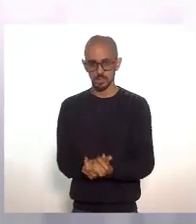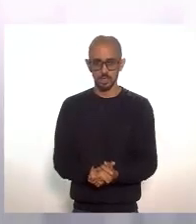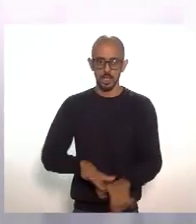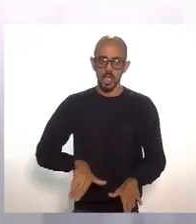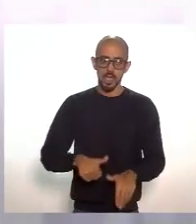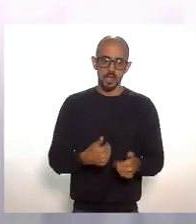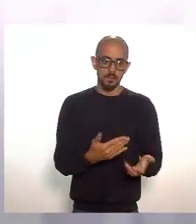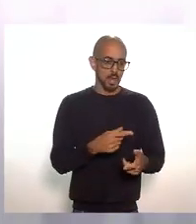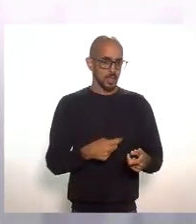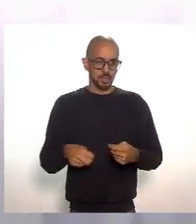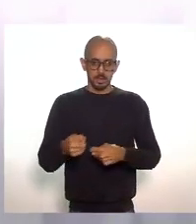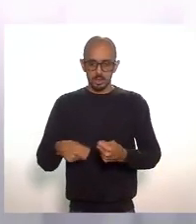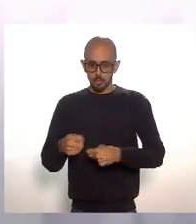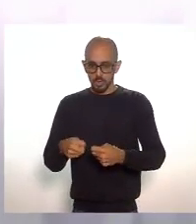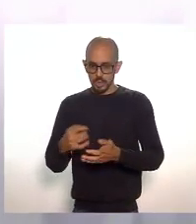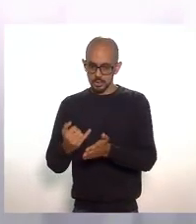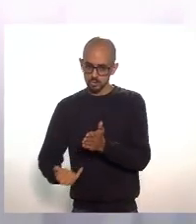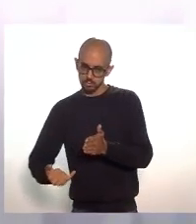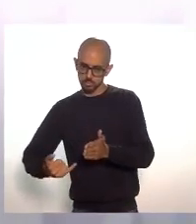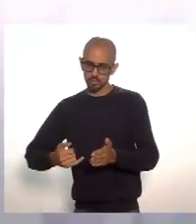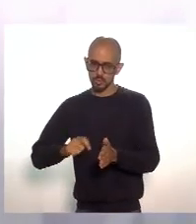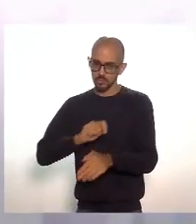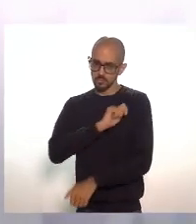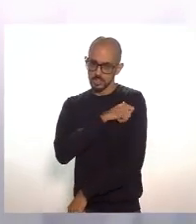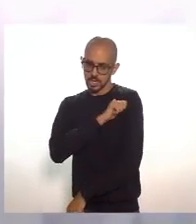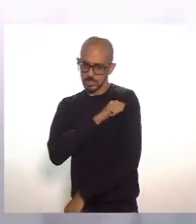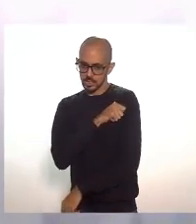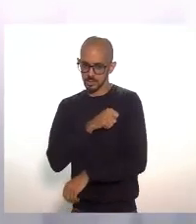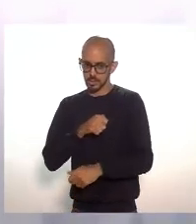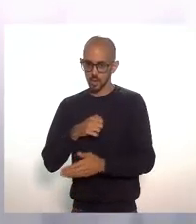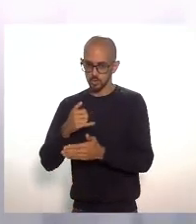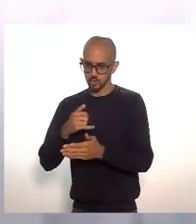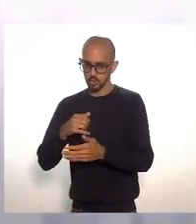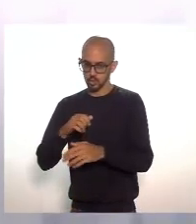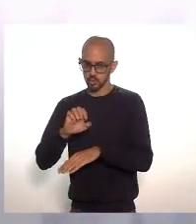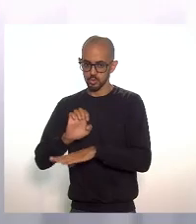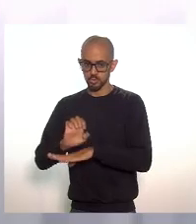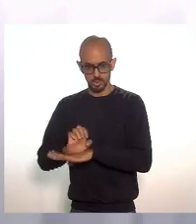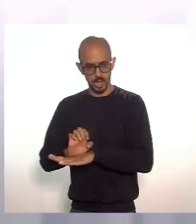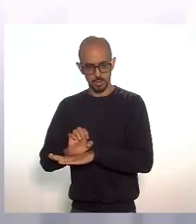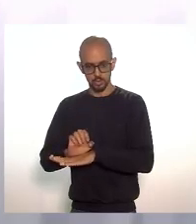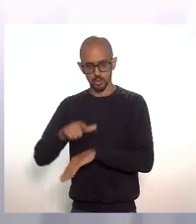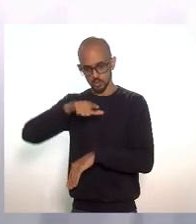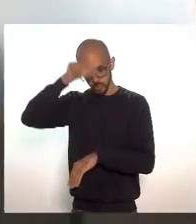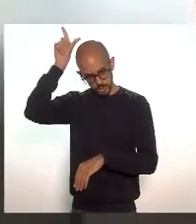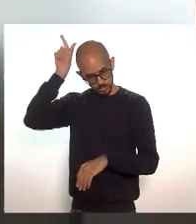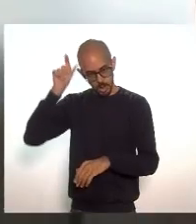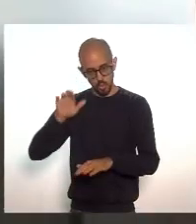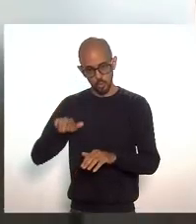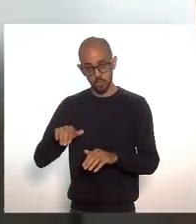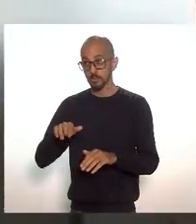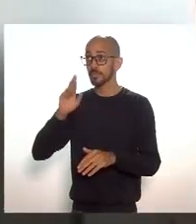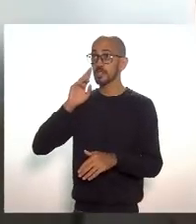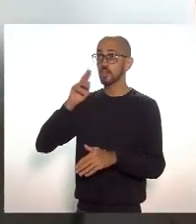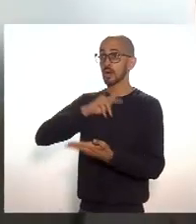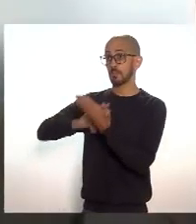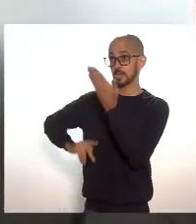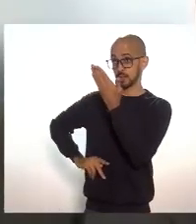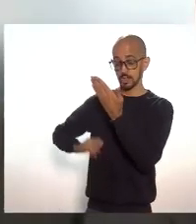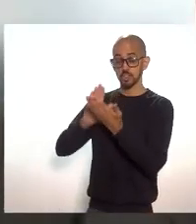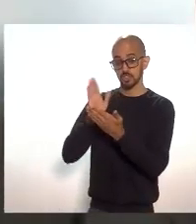tributação, controle de arrecadação estadual de fiscalização dos tributos estaduais, o deputado Luiz Paulo. Senhora presidente, eu fiz